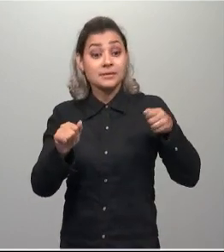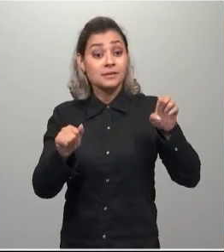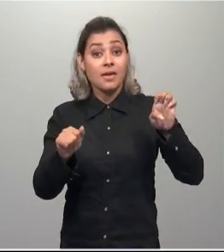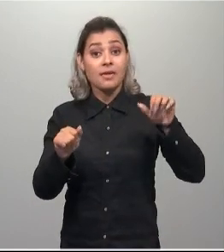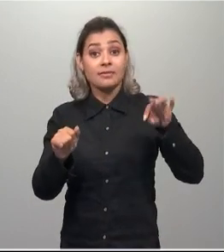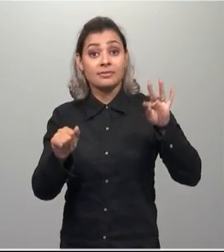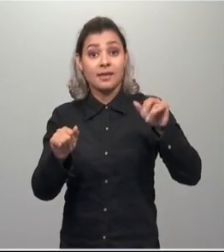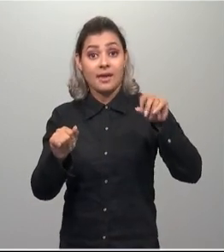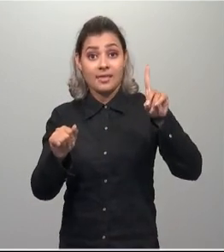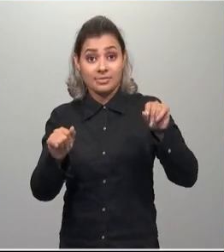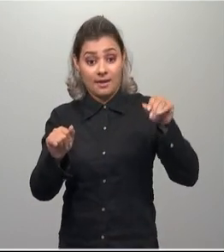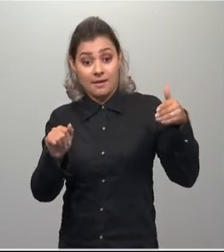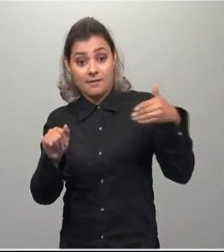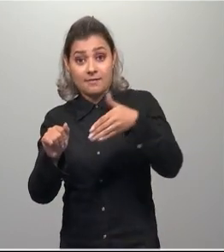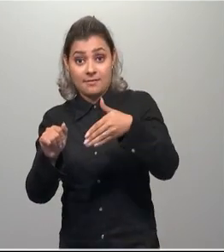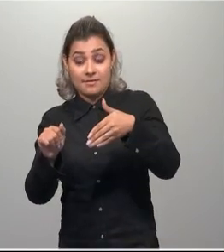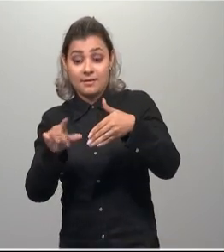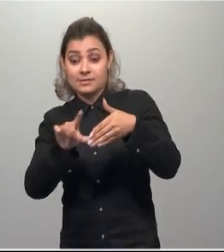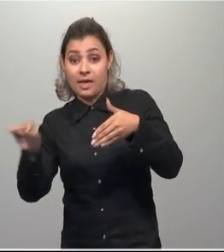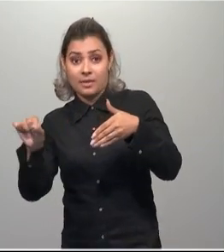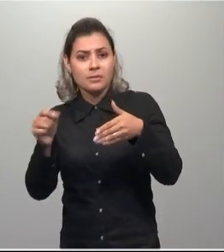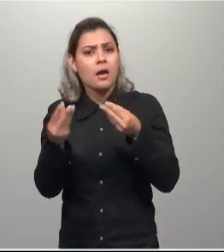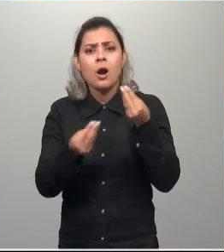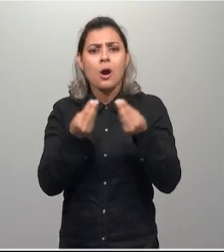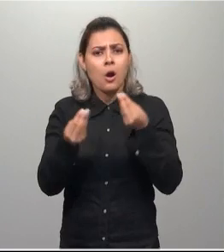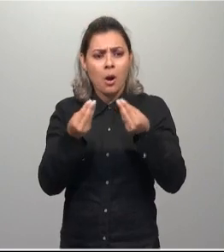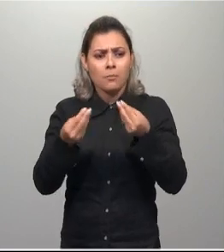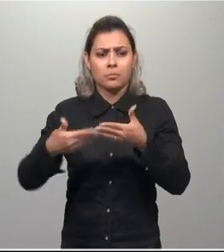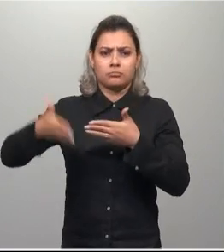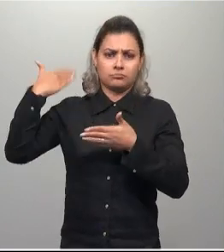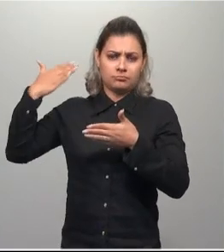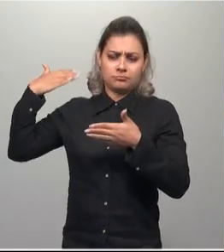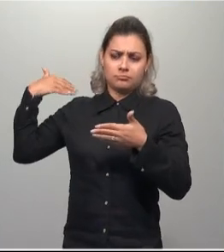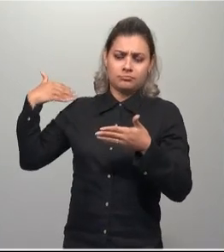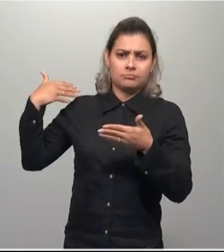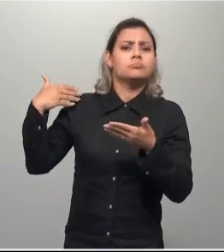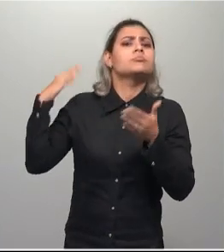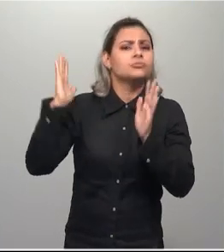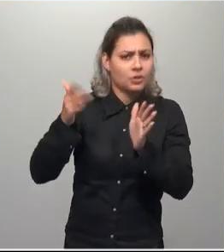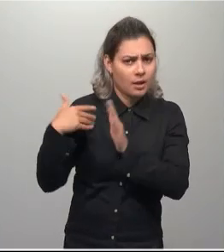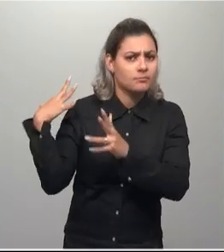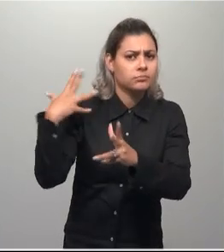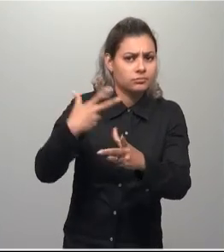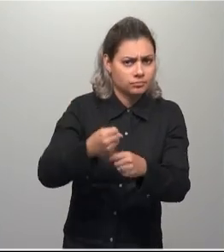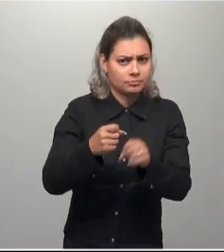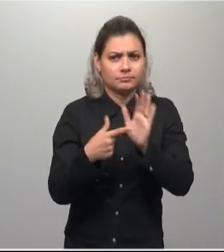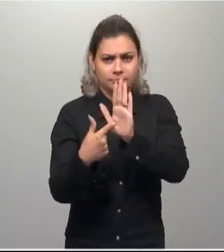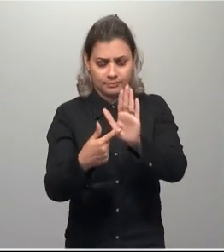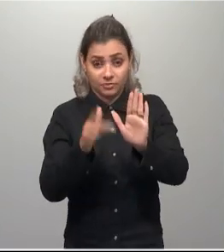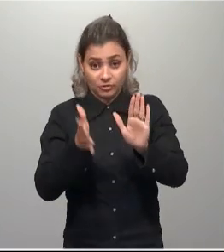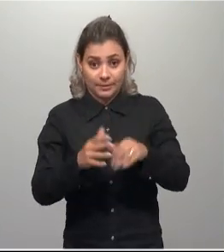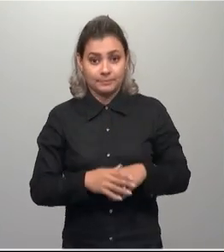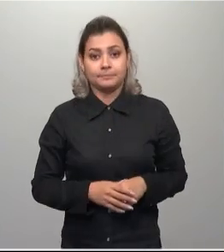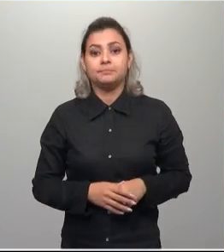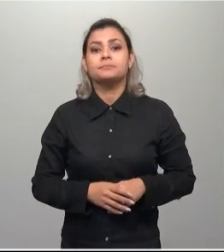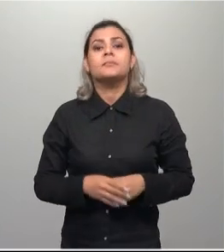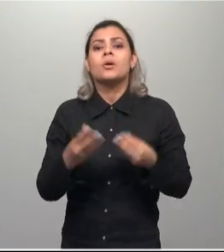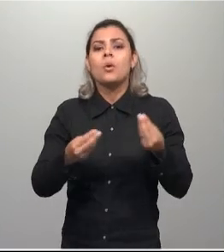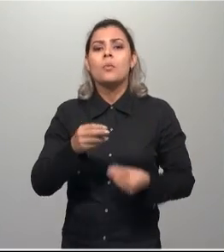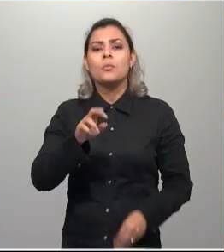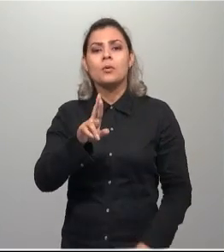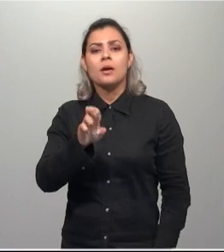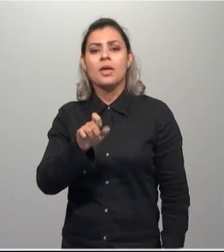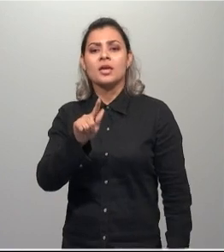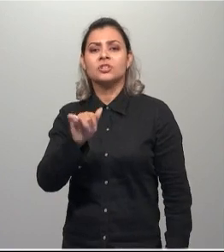duas variáveis das saídas anteriores então vou pegar aqui os registradores aqueles